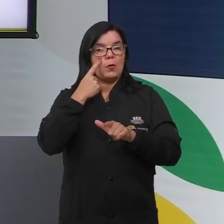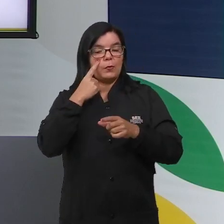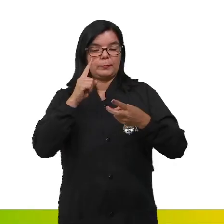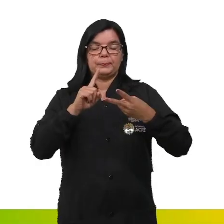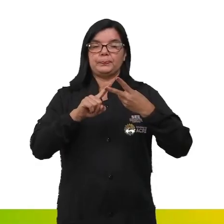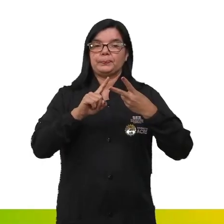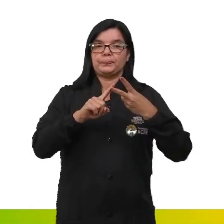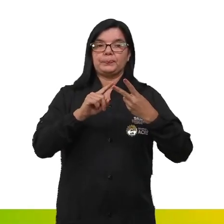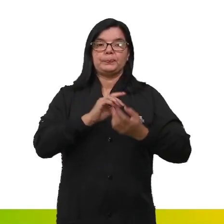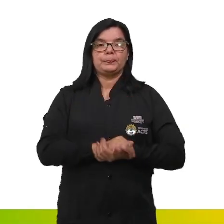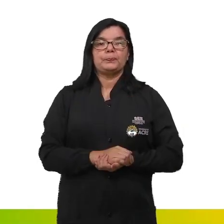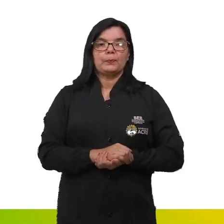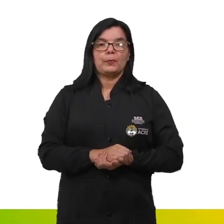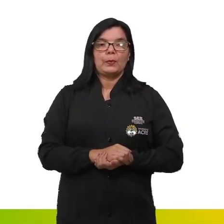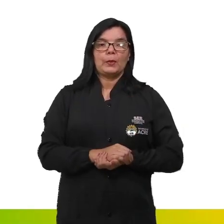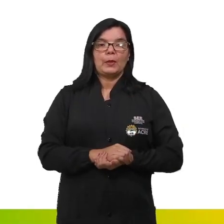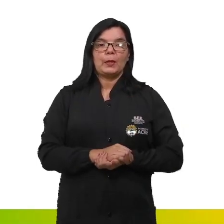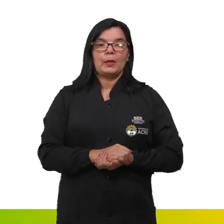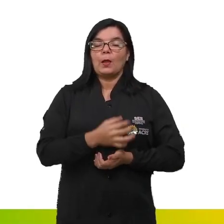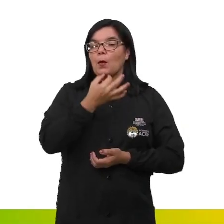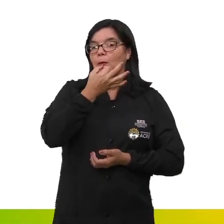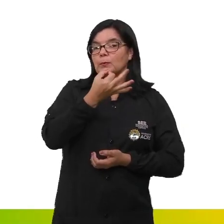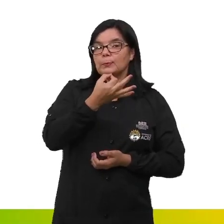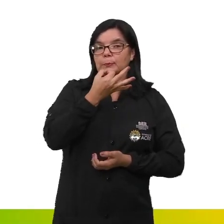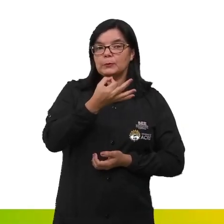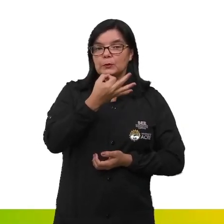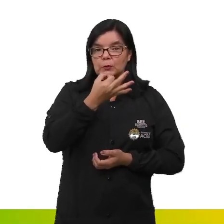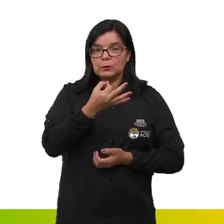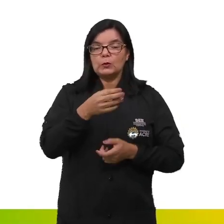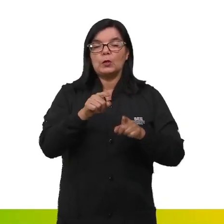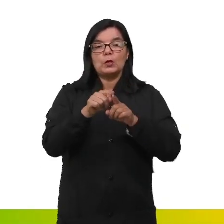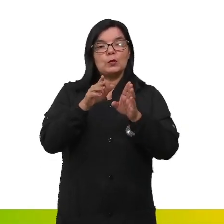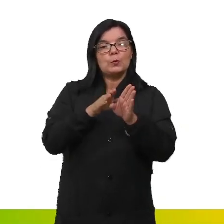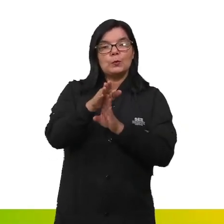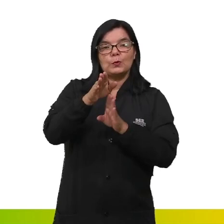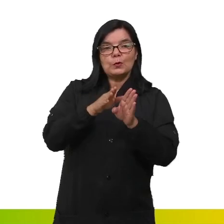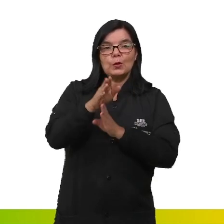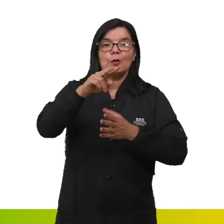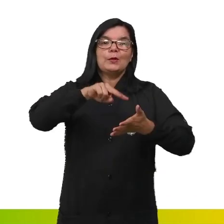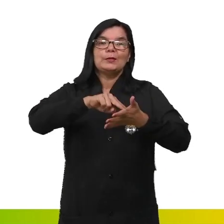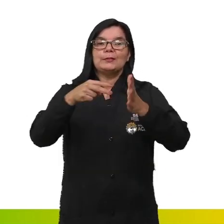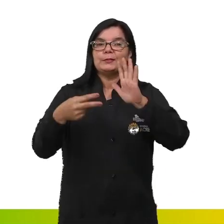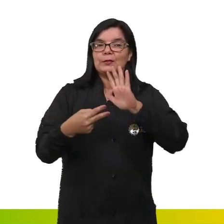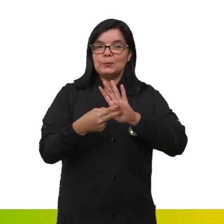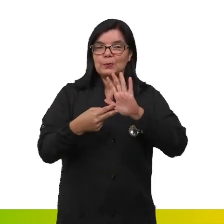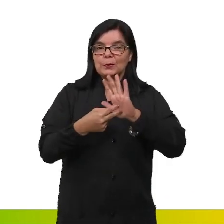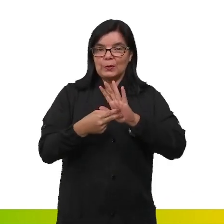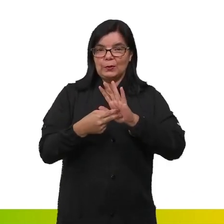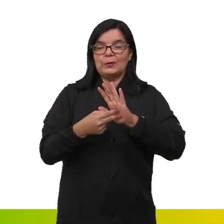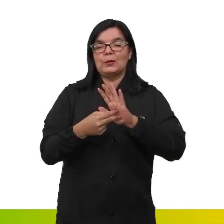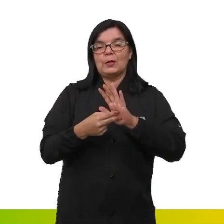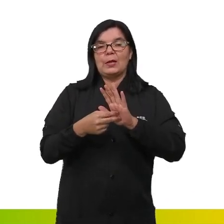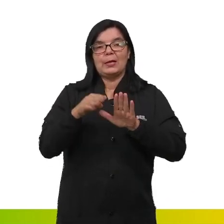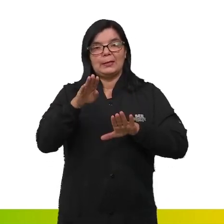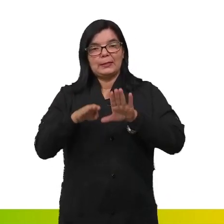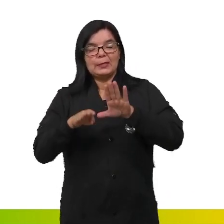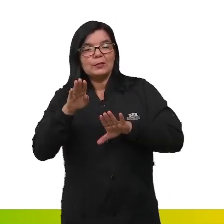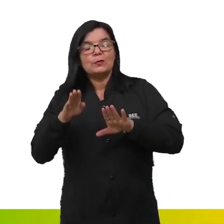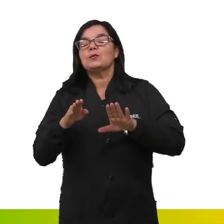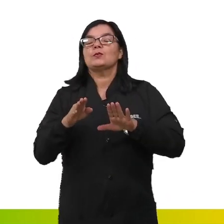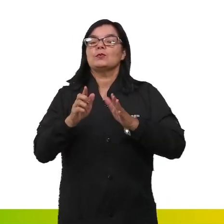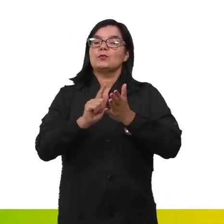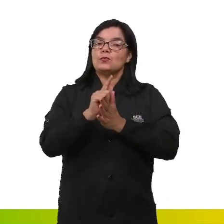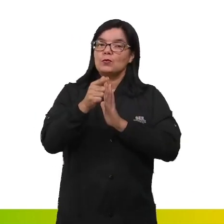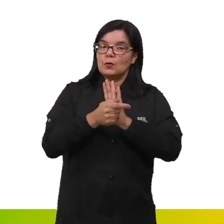segundo que eu tenho aí para vocês, que é opinativo e o instrucional, quer dizer, de acordo com esse gênero,